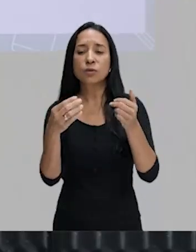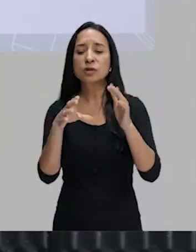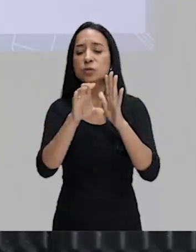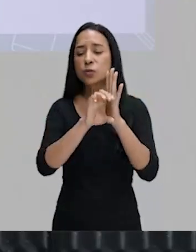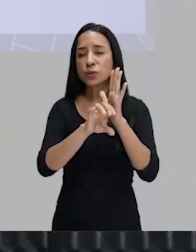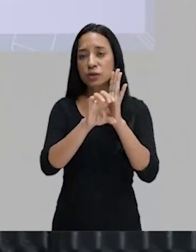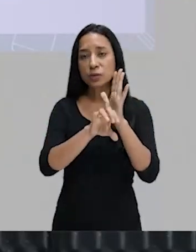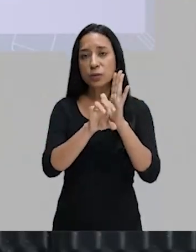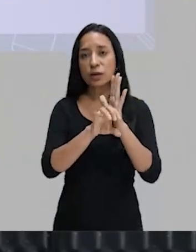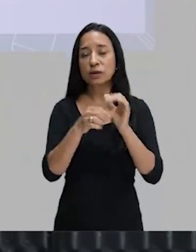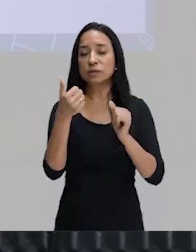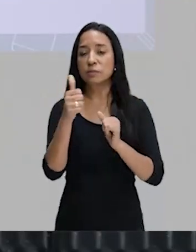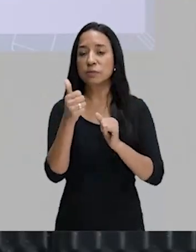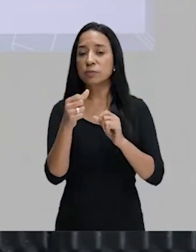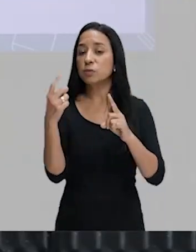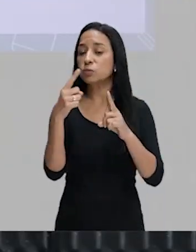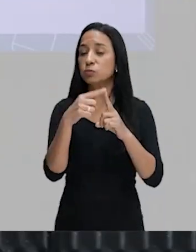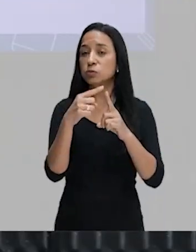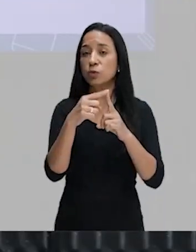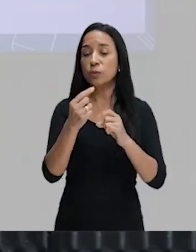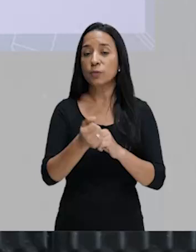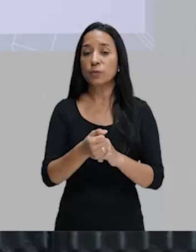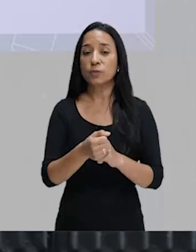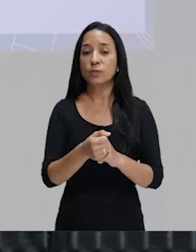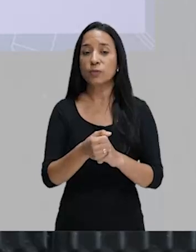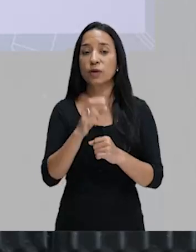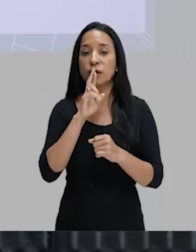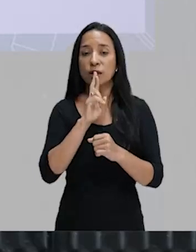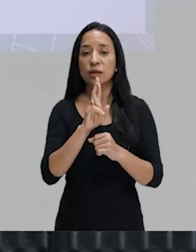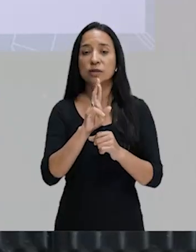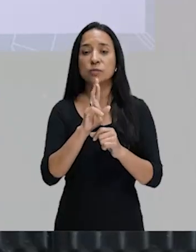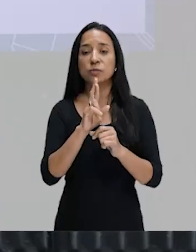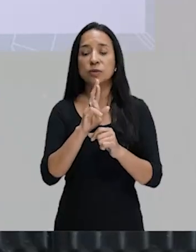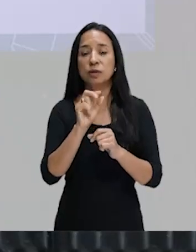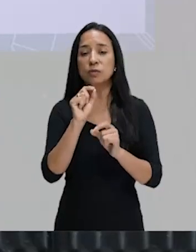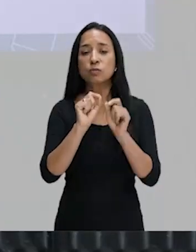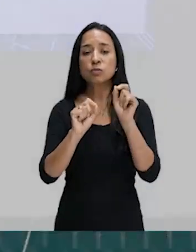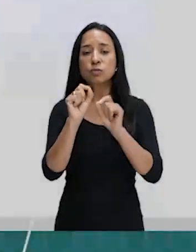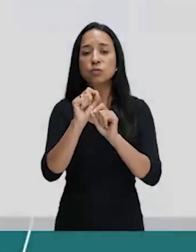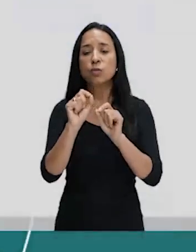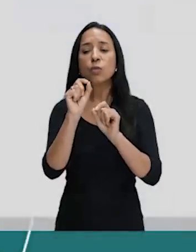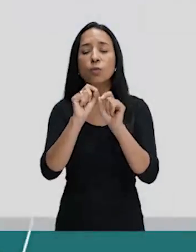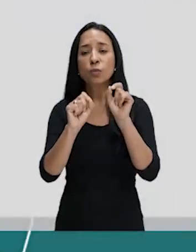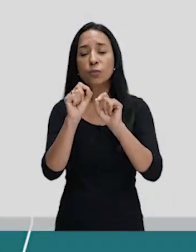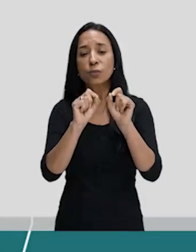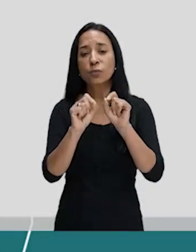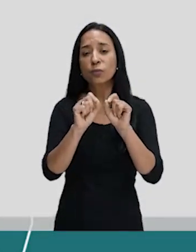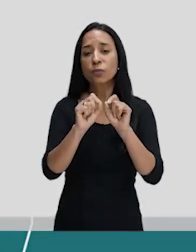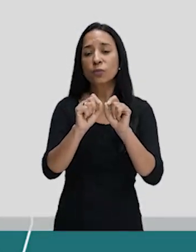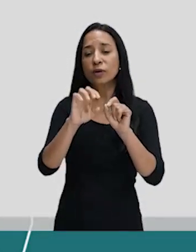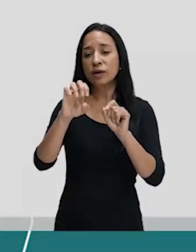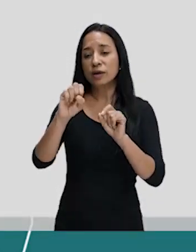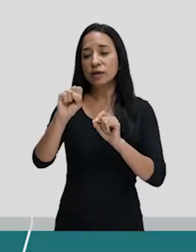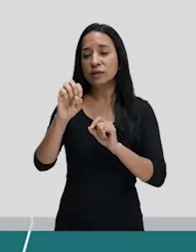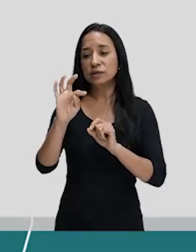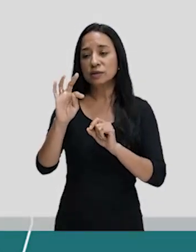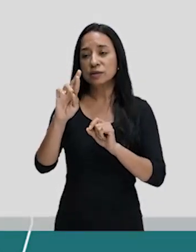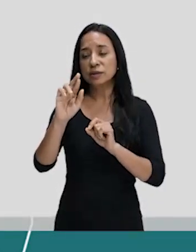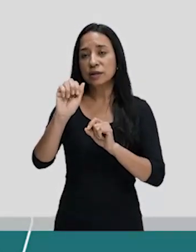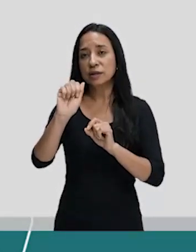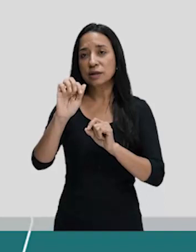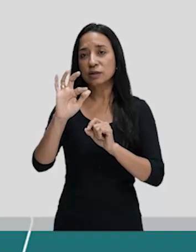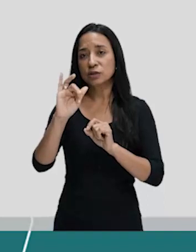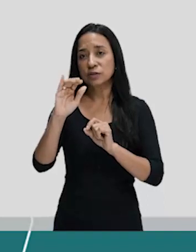tá? Então, o primeiro tópico logo, eu vou responder para ti essa pergunta aqui, ó. O que é estratificação